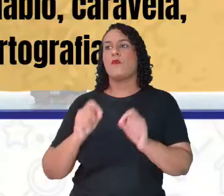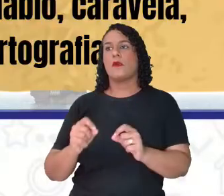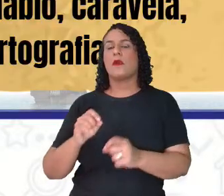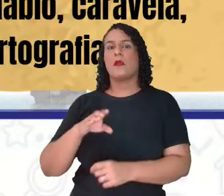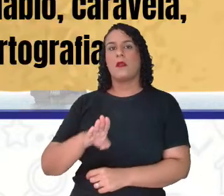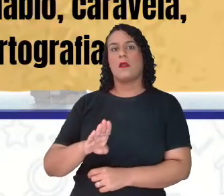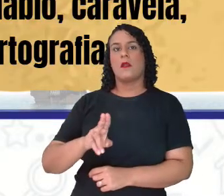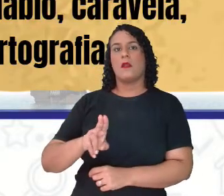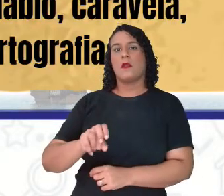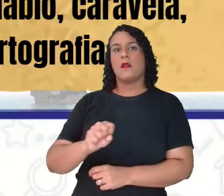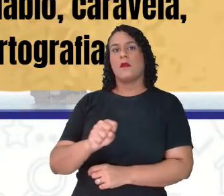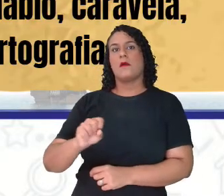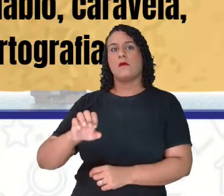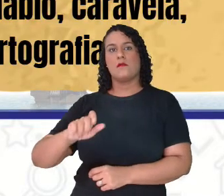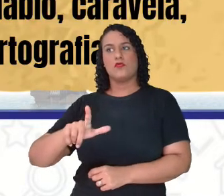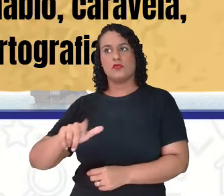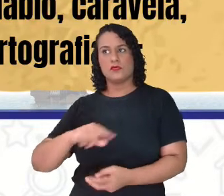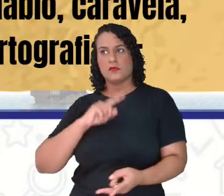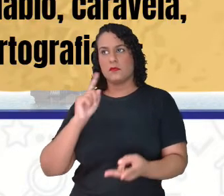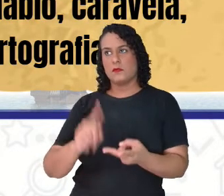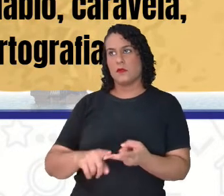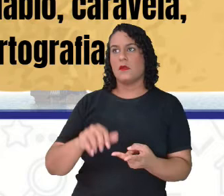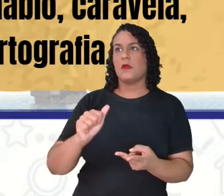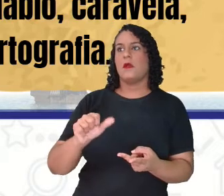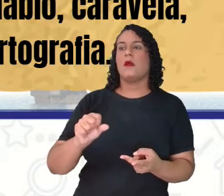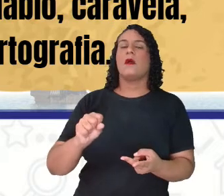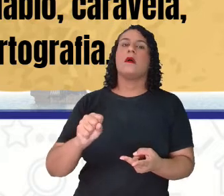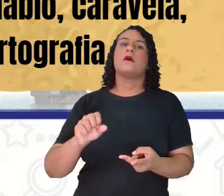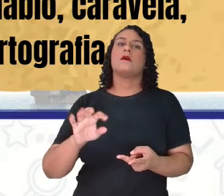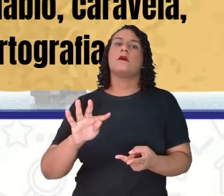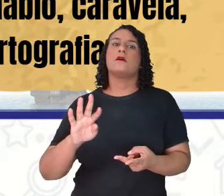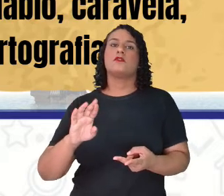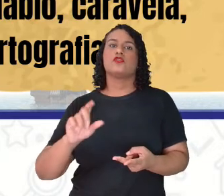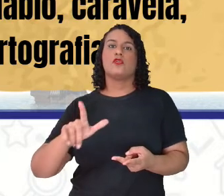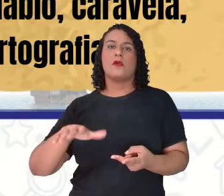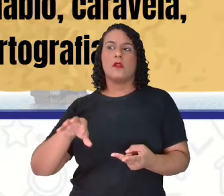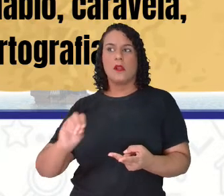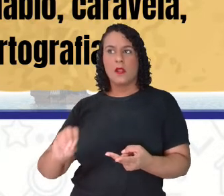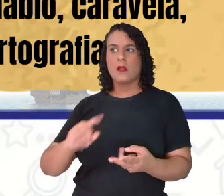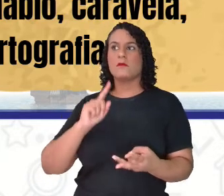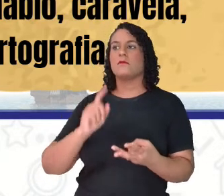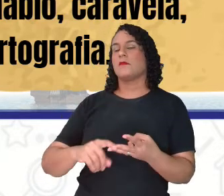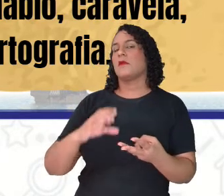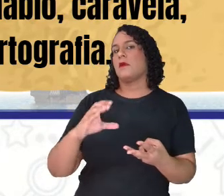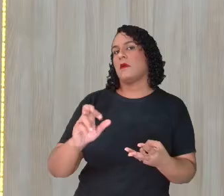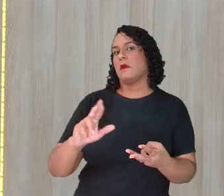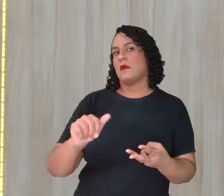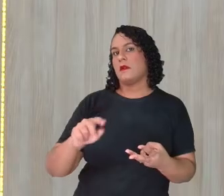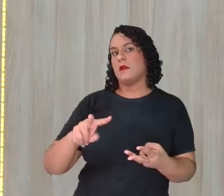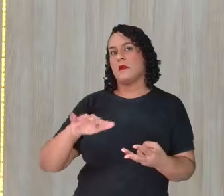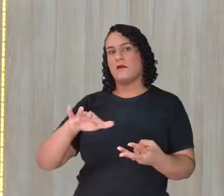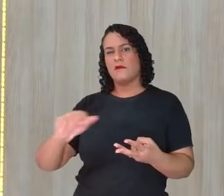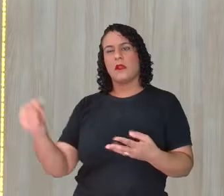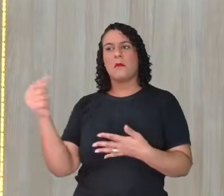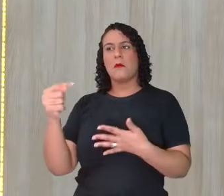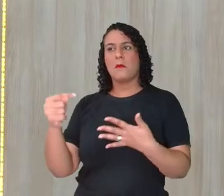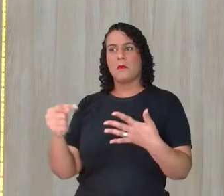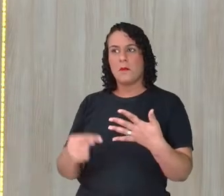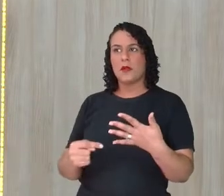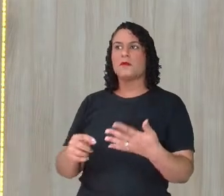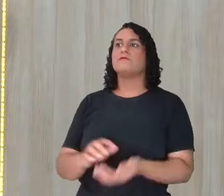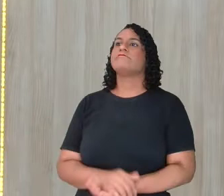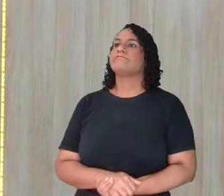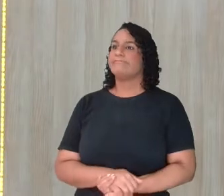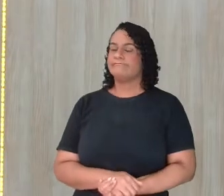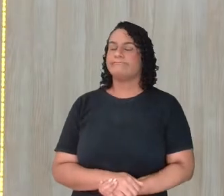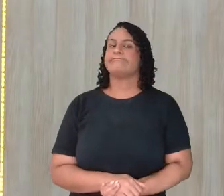bússola, o astrolábio, a caravela, o desenvolvimento da cartografia. Cartografia foi muito importante nesse momento, não